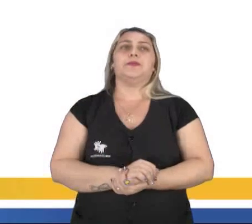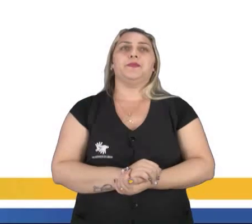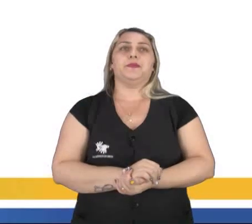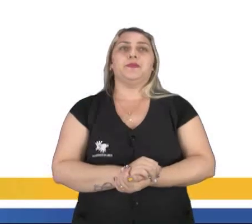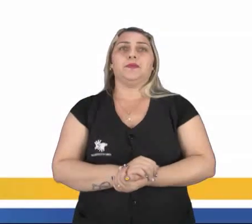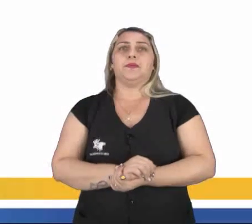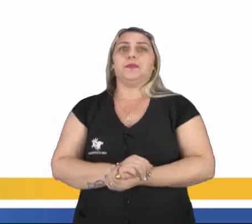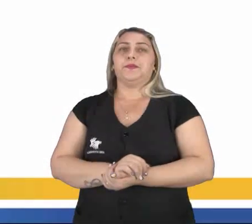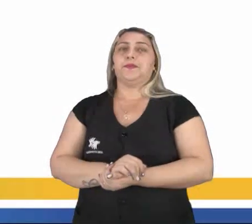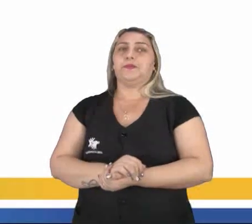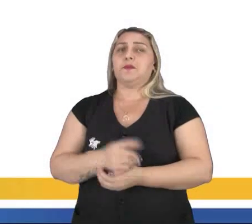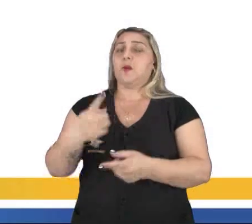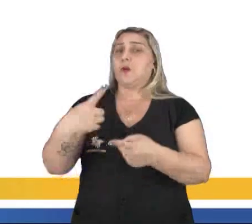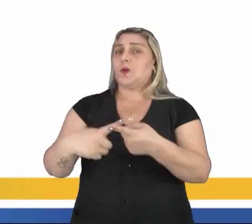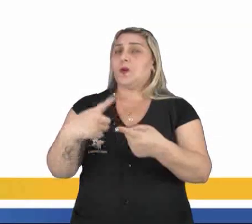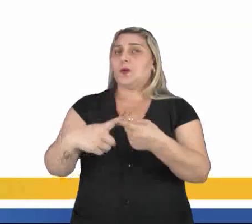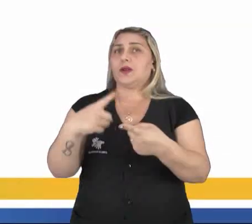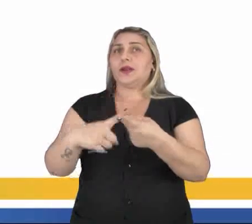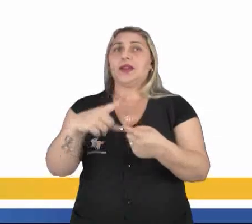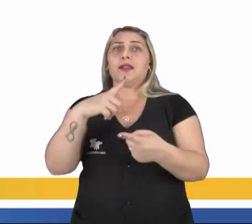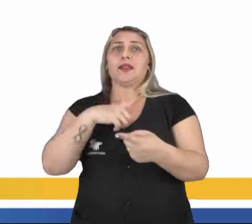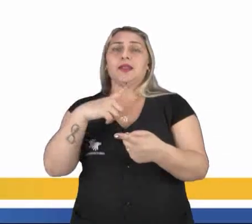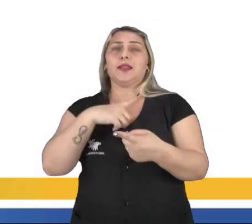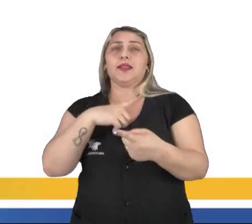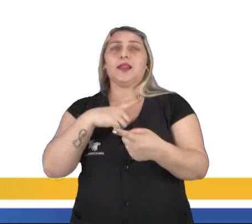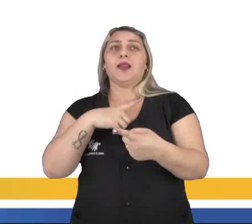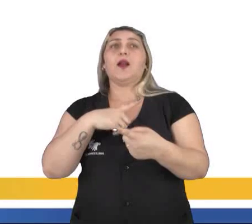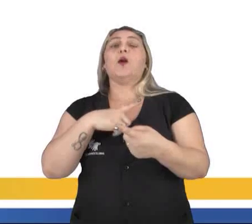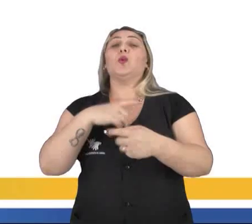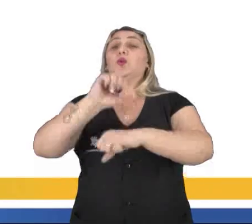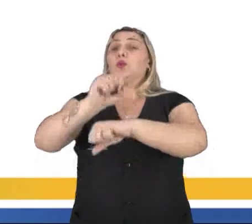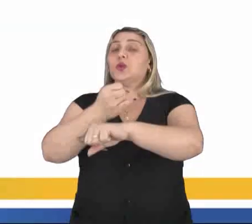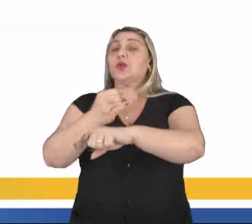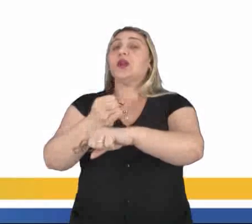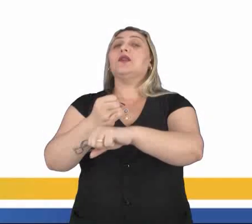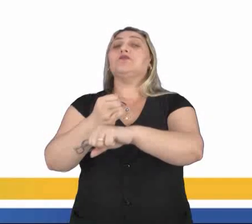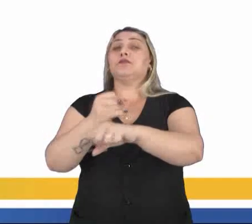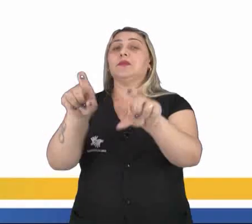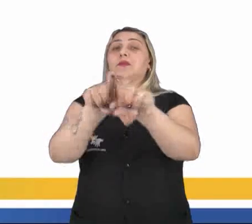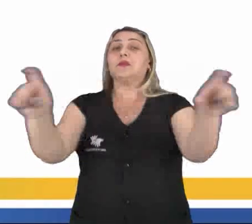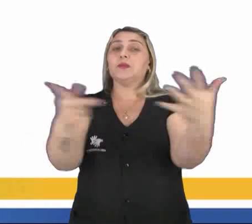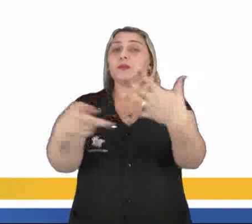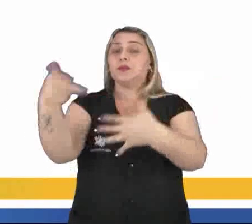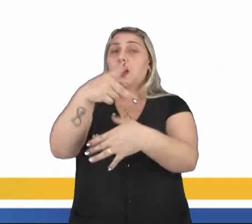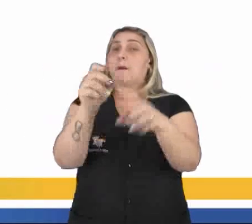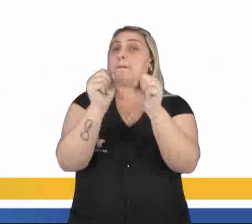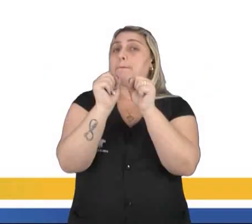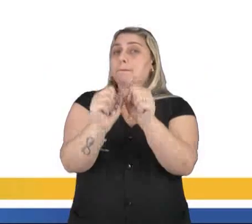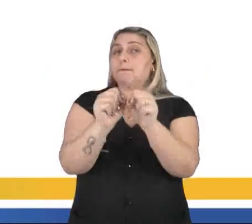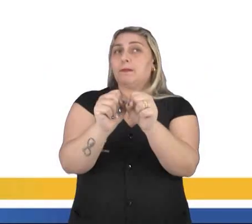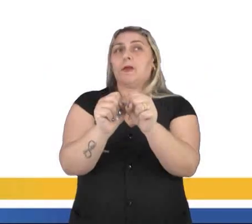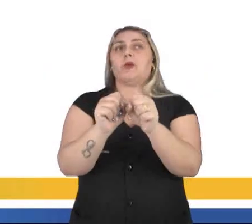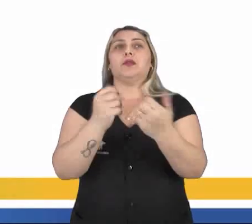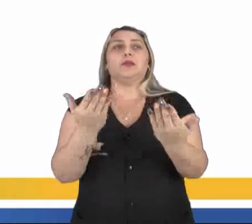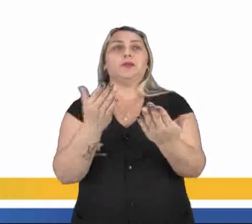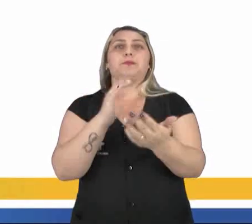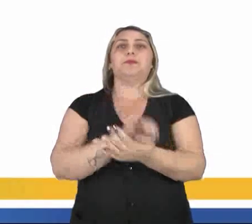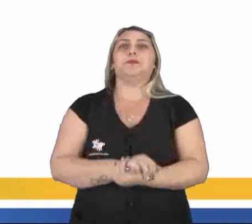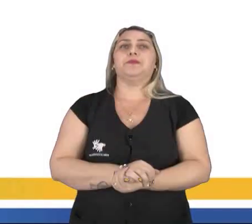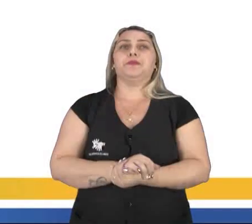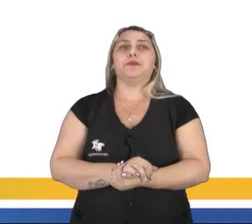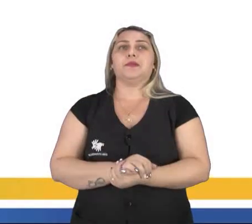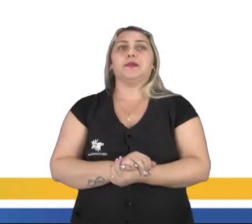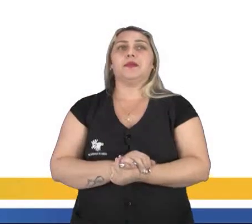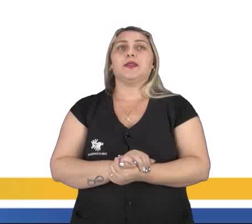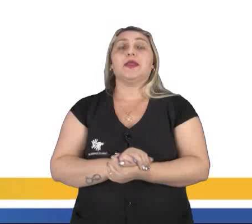subjetiva, tá? Porque ela exerce o papel de sujeito da oração principal. Pode-se dizer, tá?